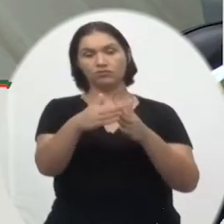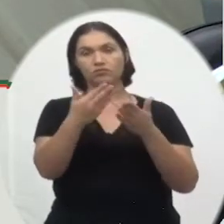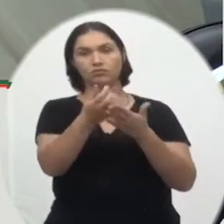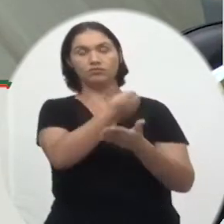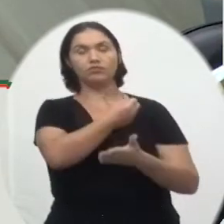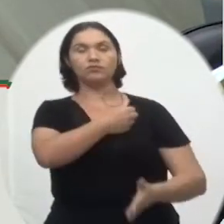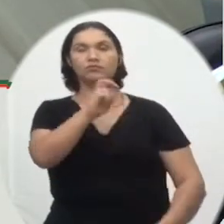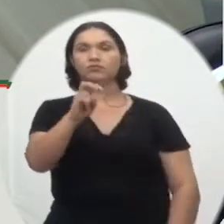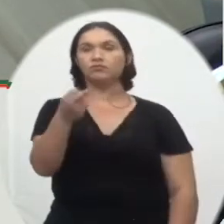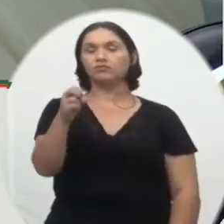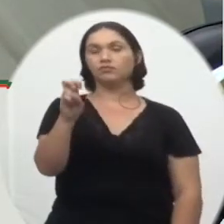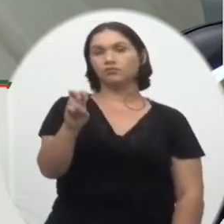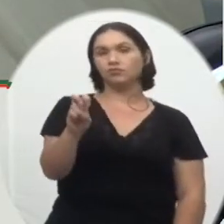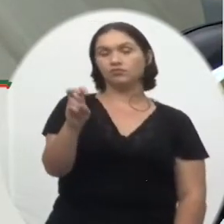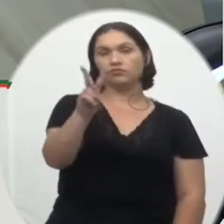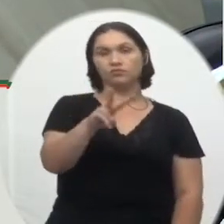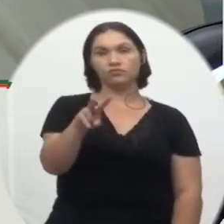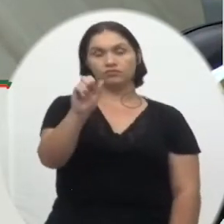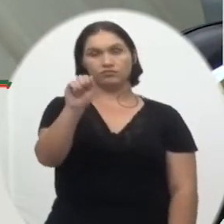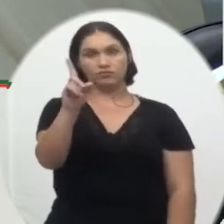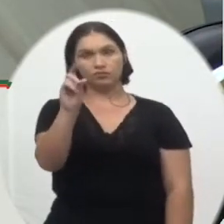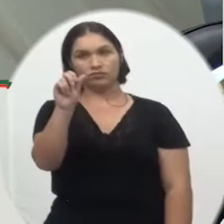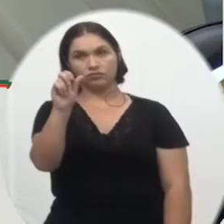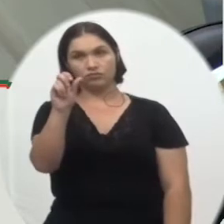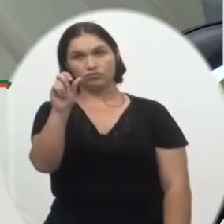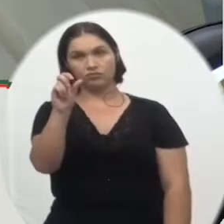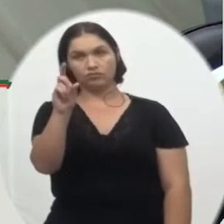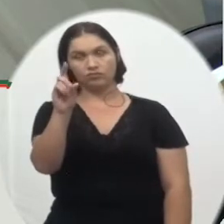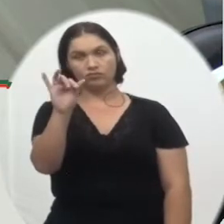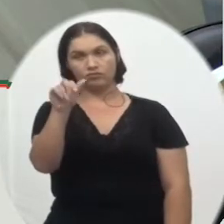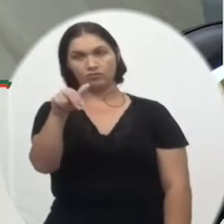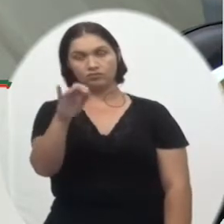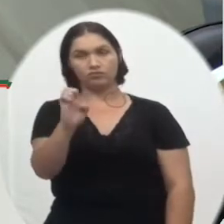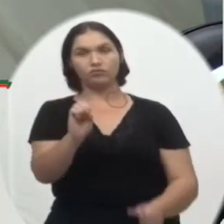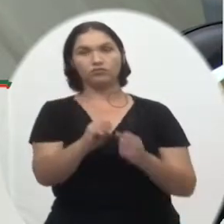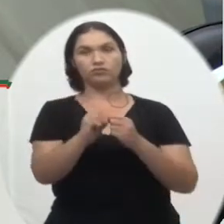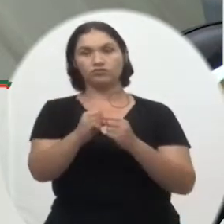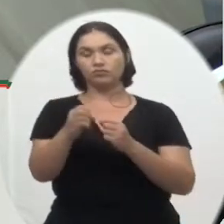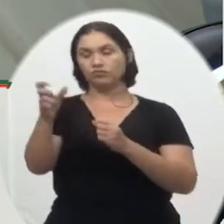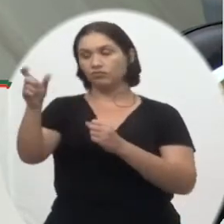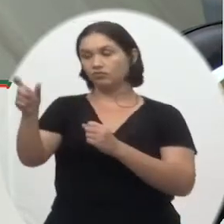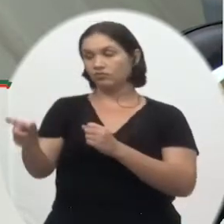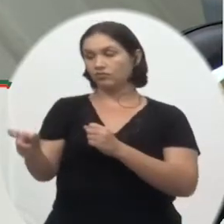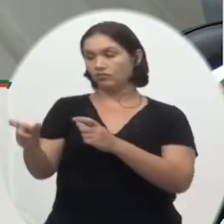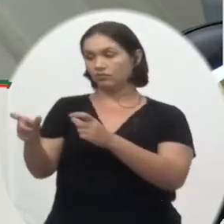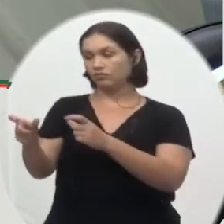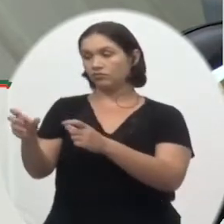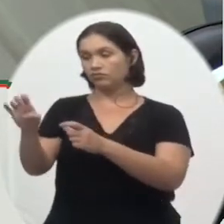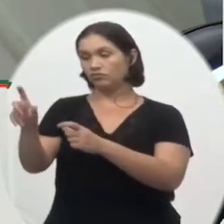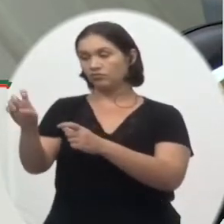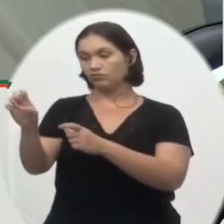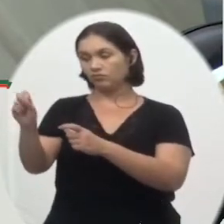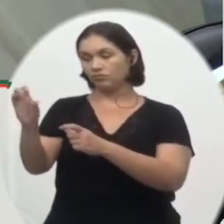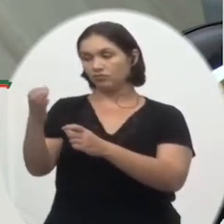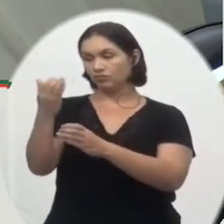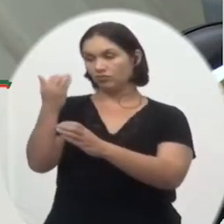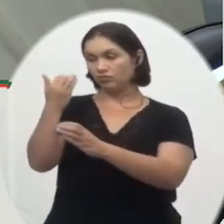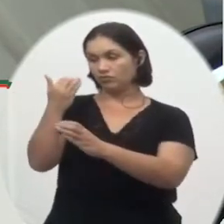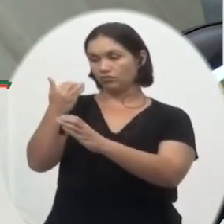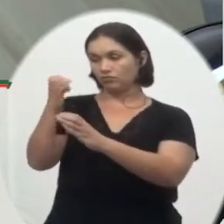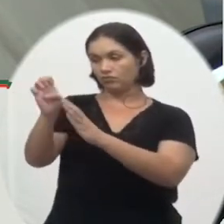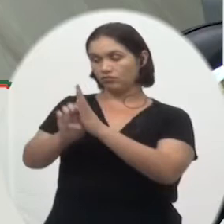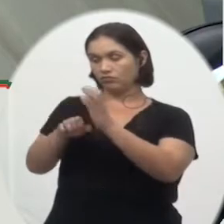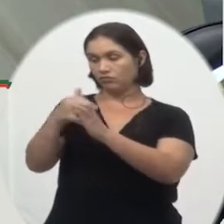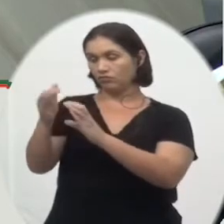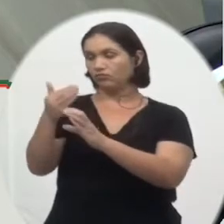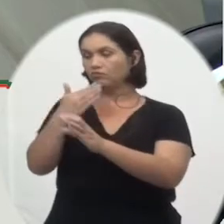285/2019, de autoria do vereador Aldinei Potelec, assunto: envio do expediente à Celex questionando os motivos do longo prazo para novas ligações de energia